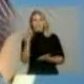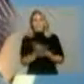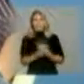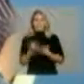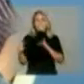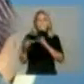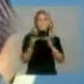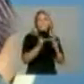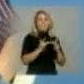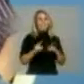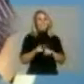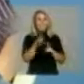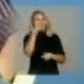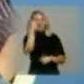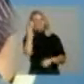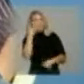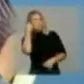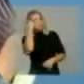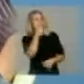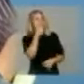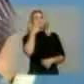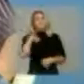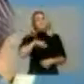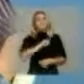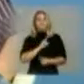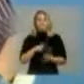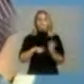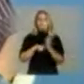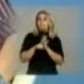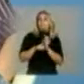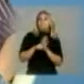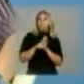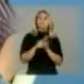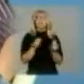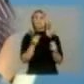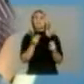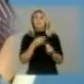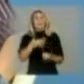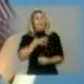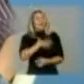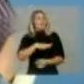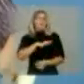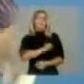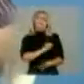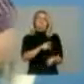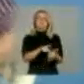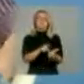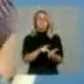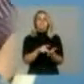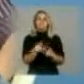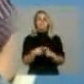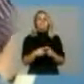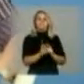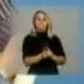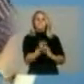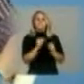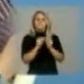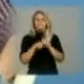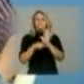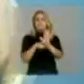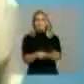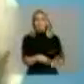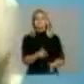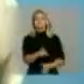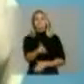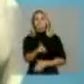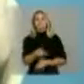alguma pessoa liga pra minha mãe ou liga pra gente, pra falar que era apaixonado por ela, que ninguém, né, que ela fez tudo por eles. Você